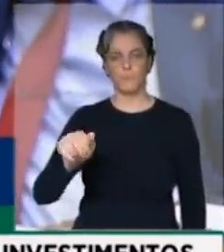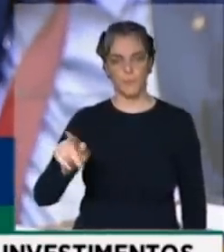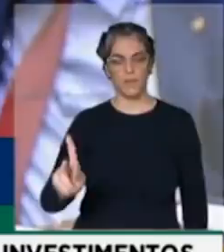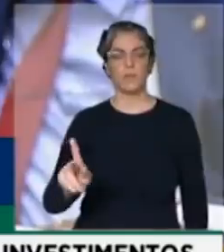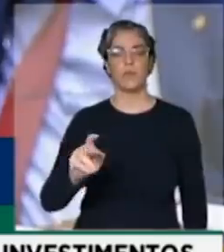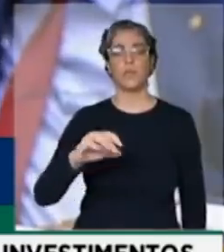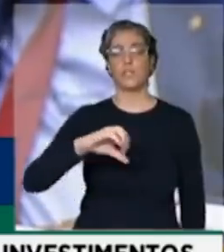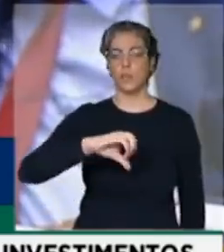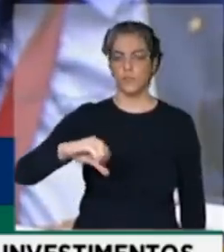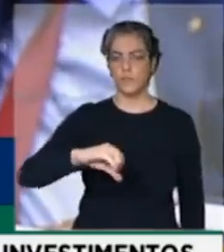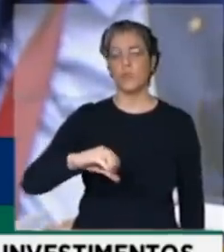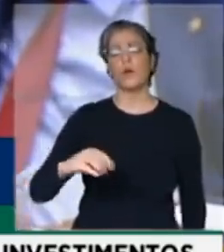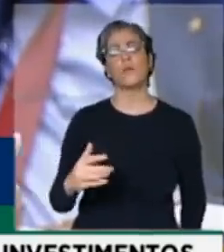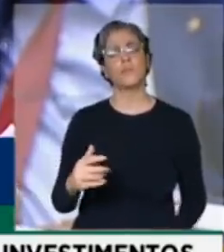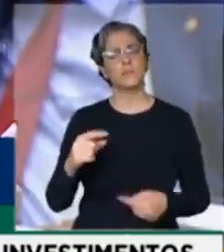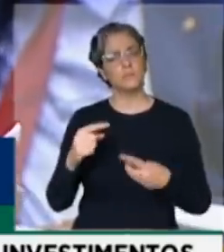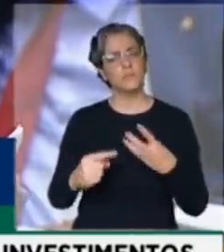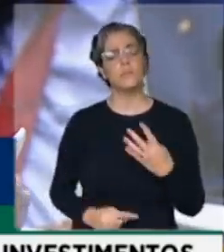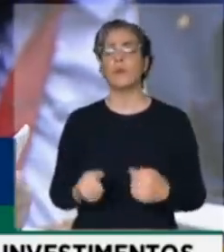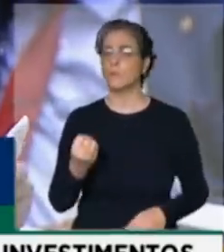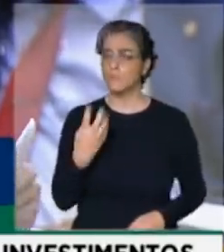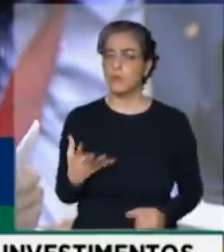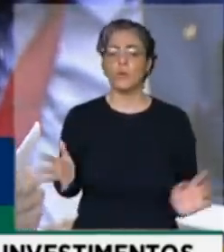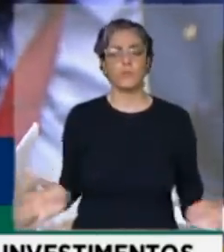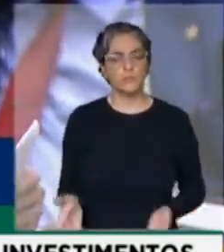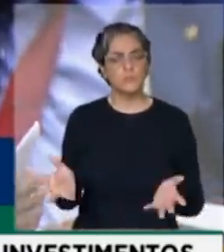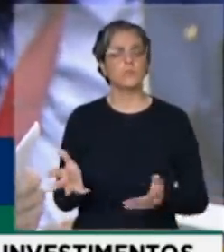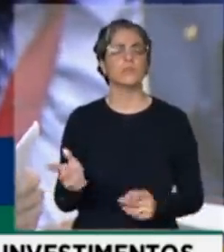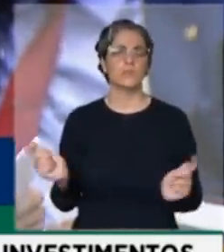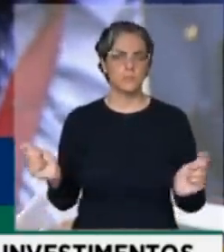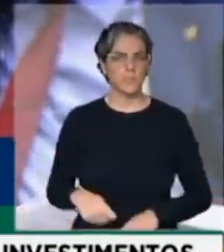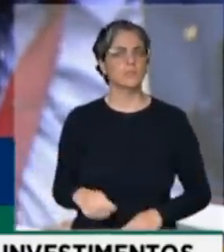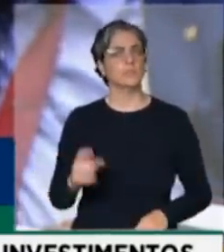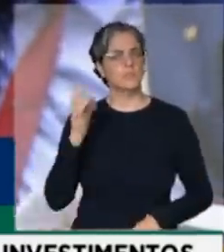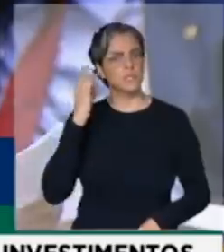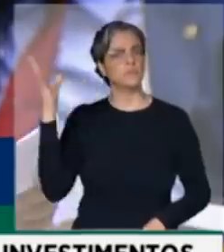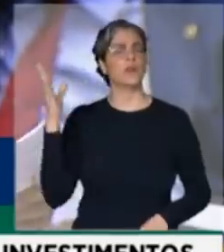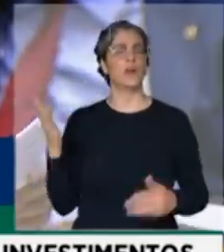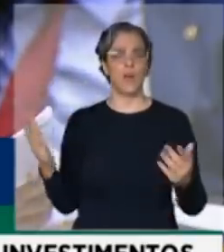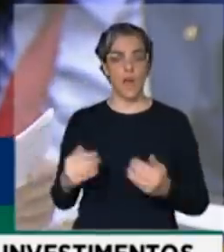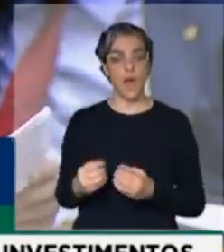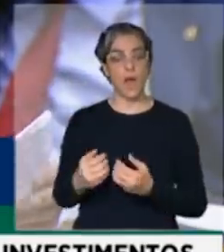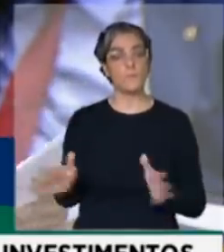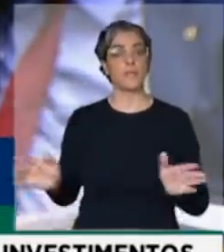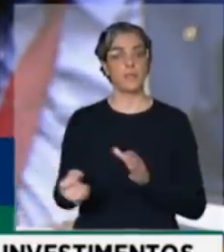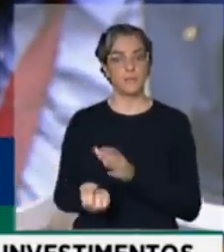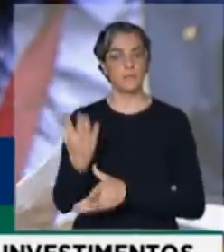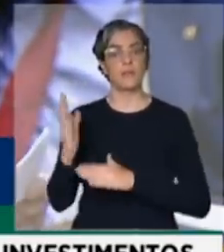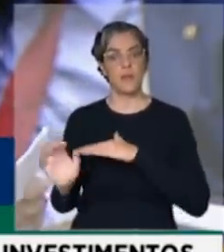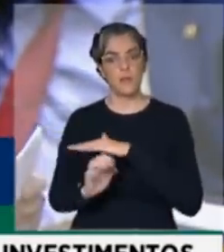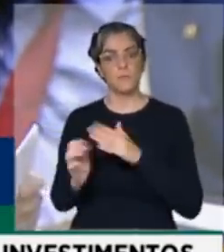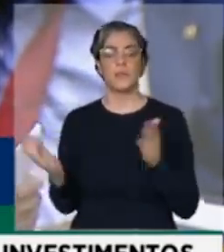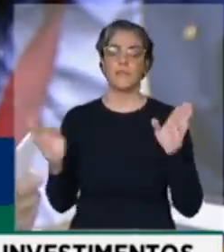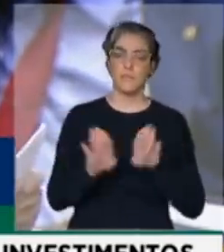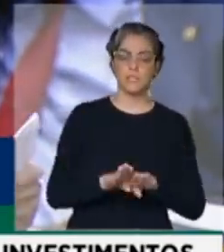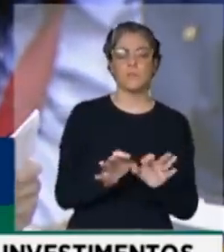simples, mas que têm um grande impacto na ponta, como a facilidade para você abrir, para você fechar a empresa, simplificar o registro